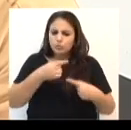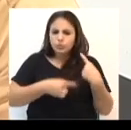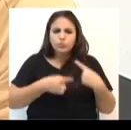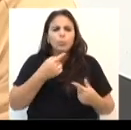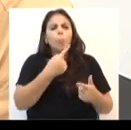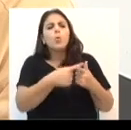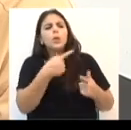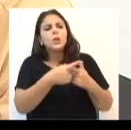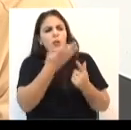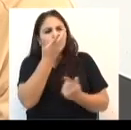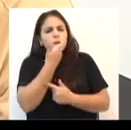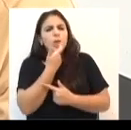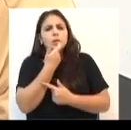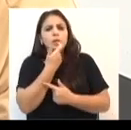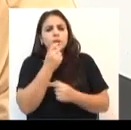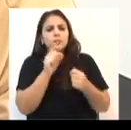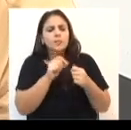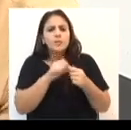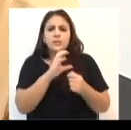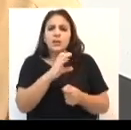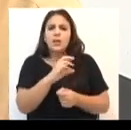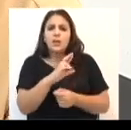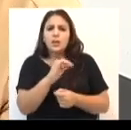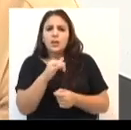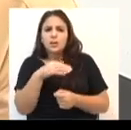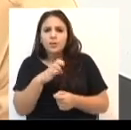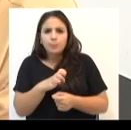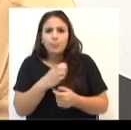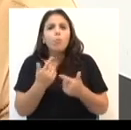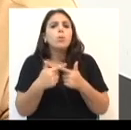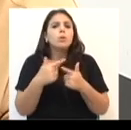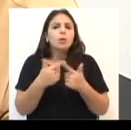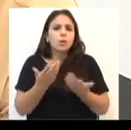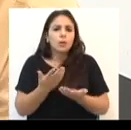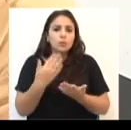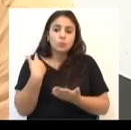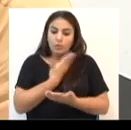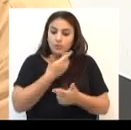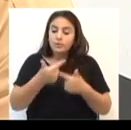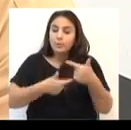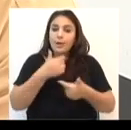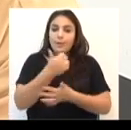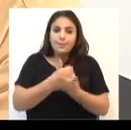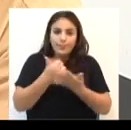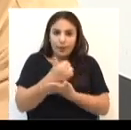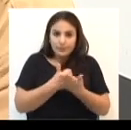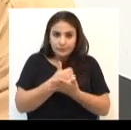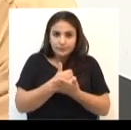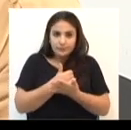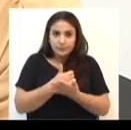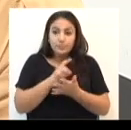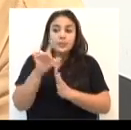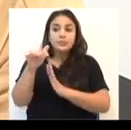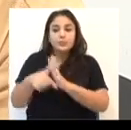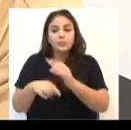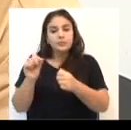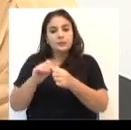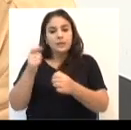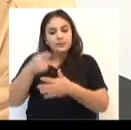crime. Claro, nós sabemos disso aí. E eu acho que nós temos que trabalhar a base disso para depois fazer a tentativa